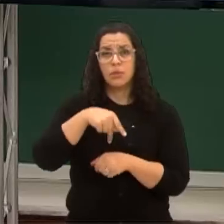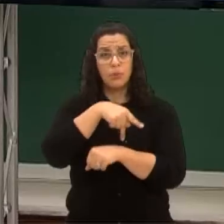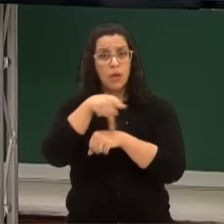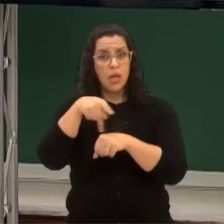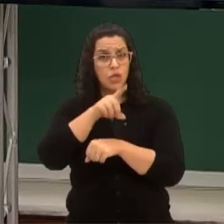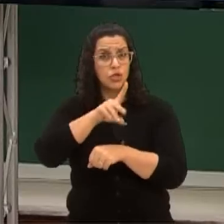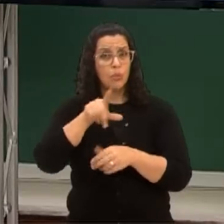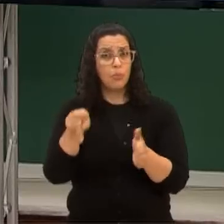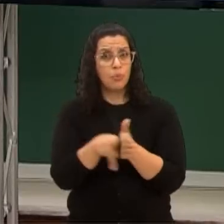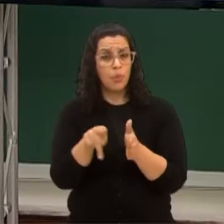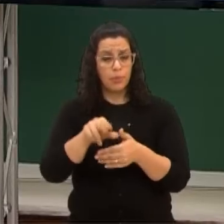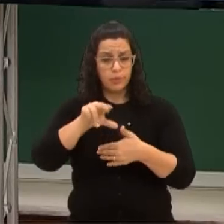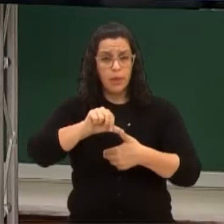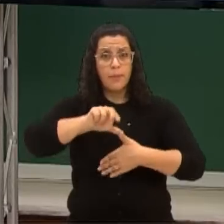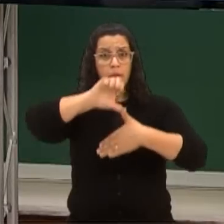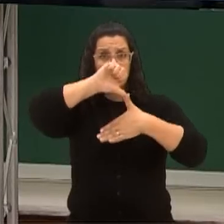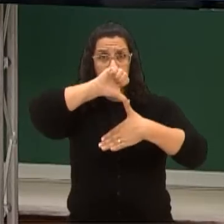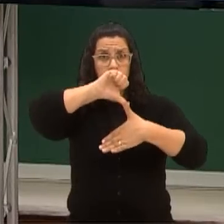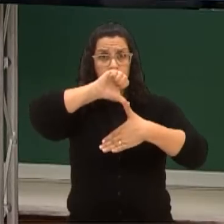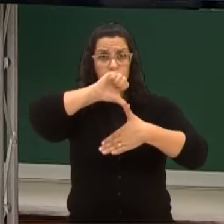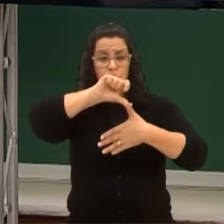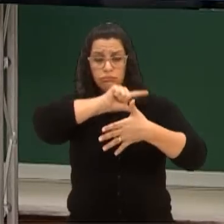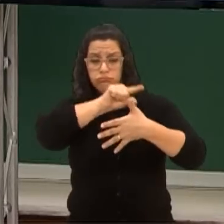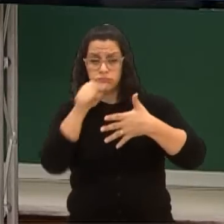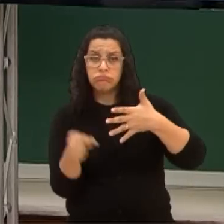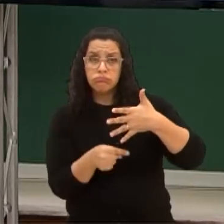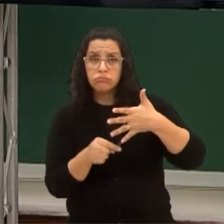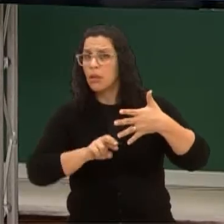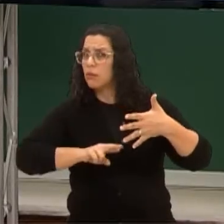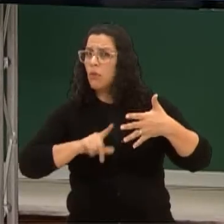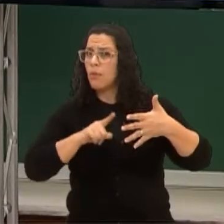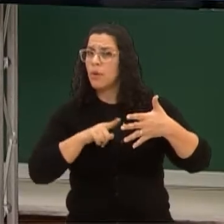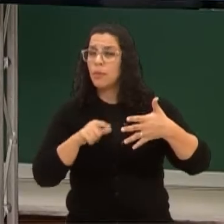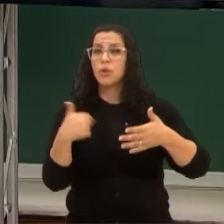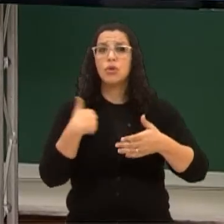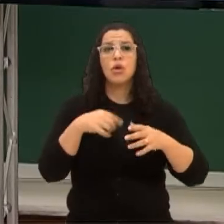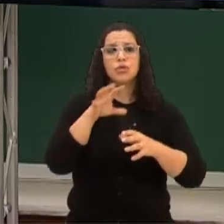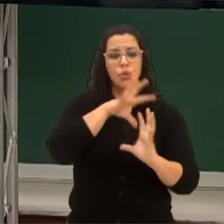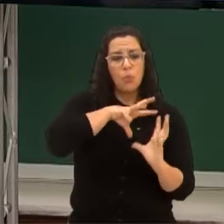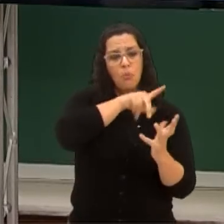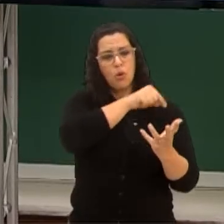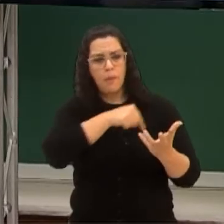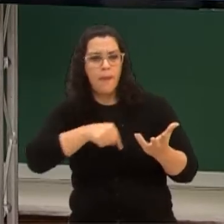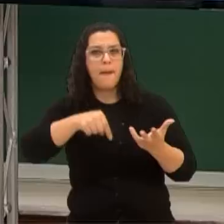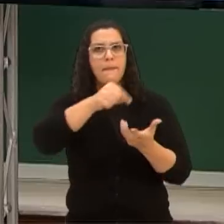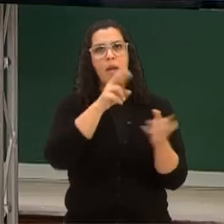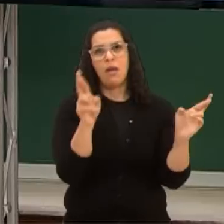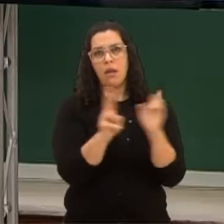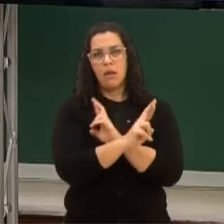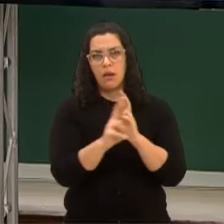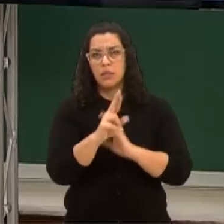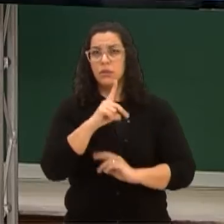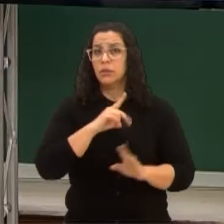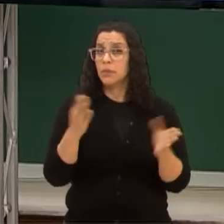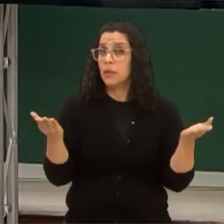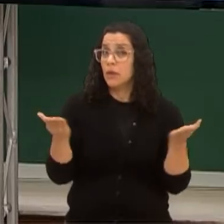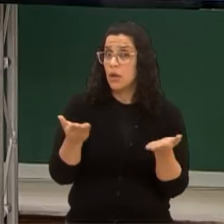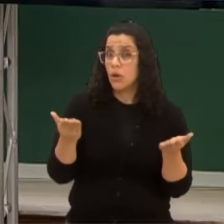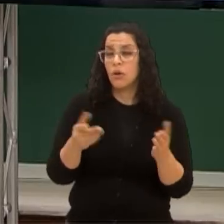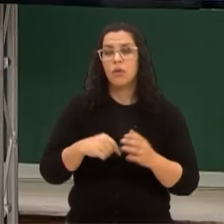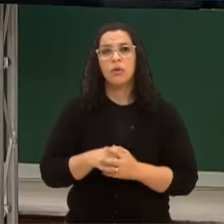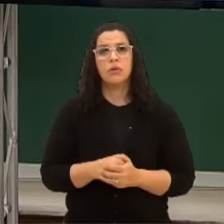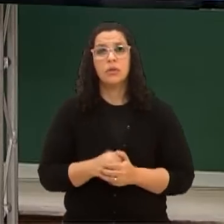não apenas aqui da América do Sul, por pertencer ao Mercosul, mas com o restante do mundo também.